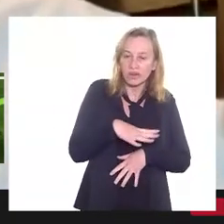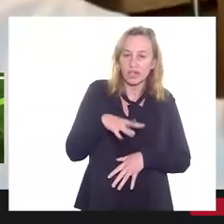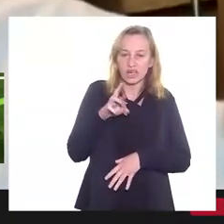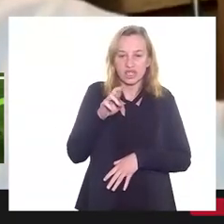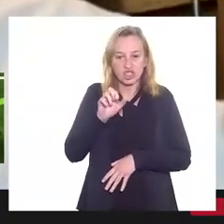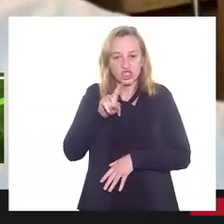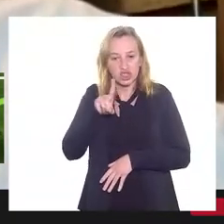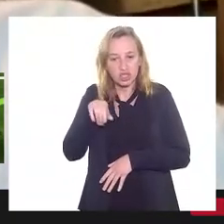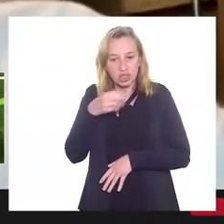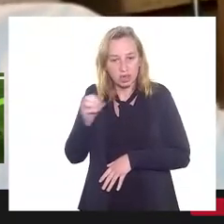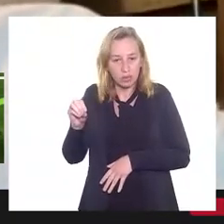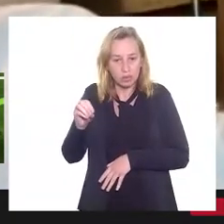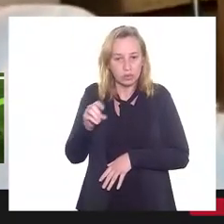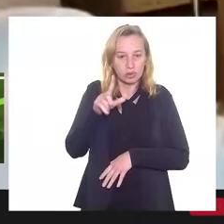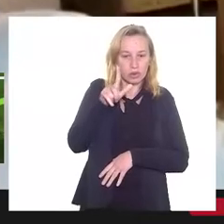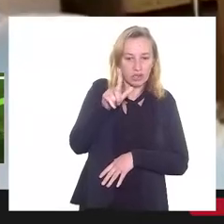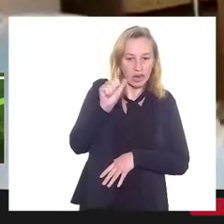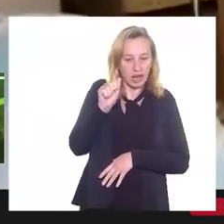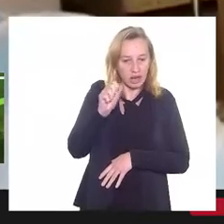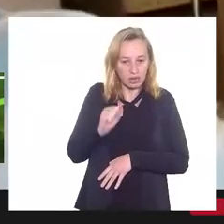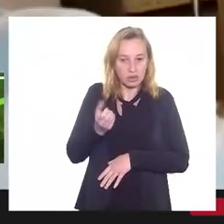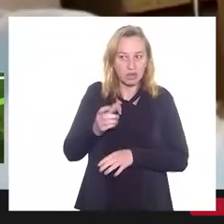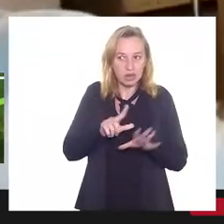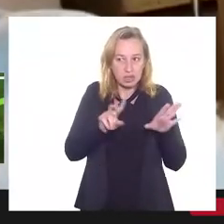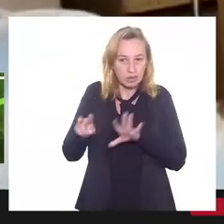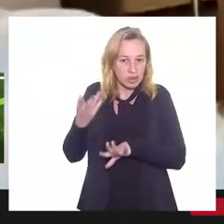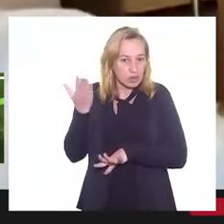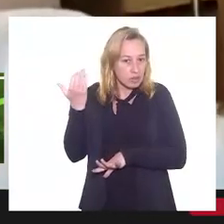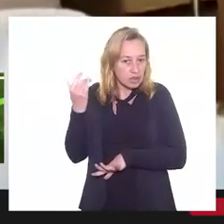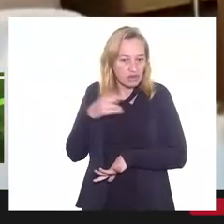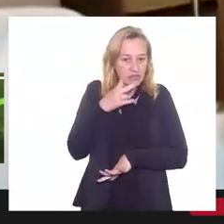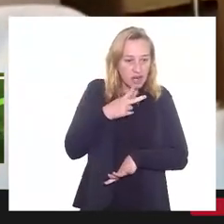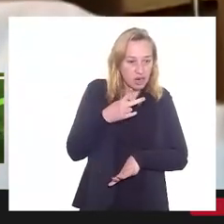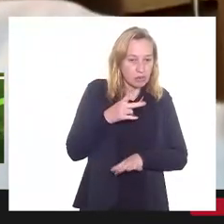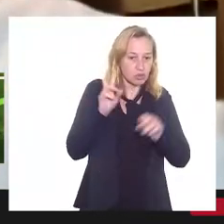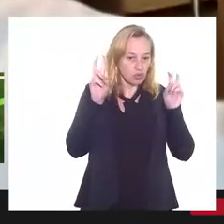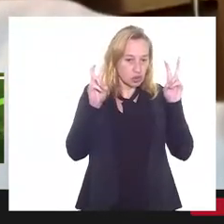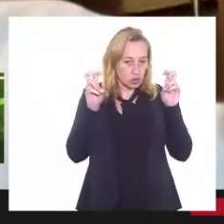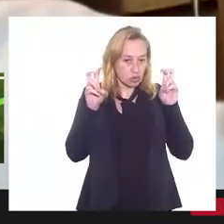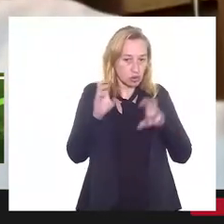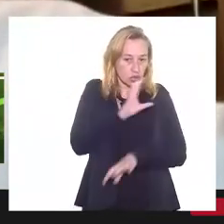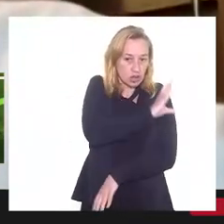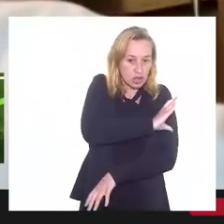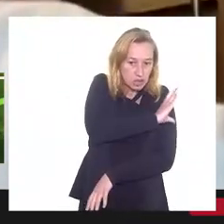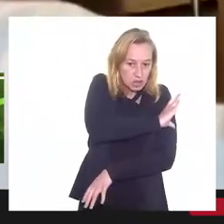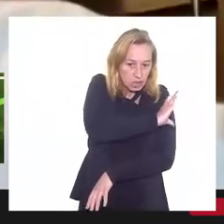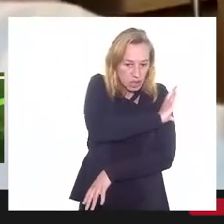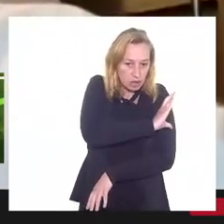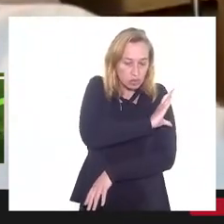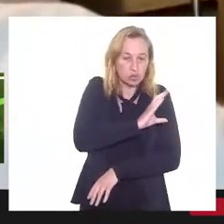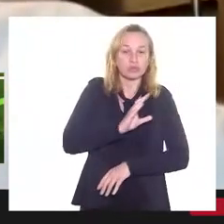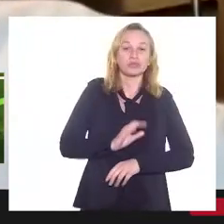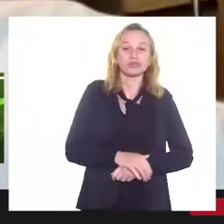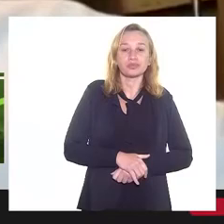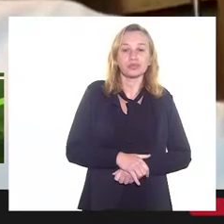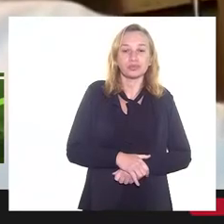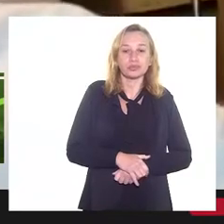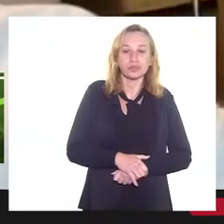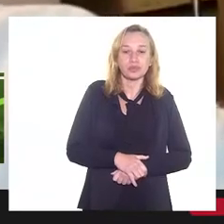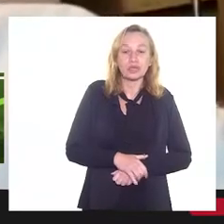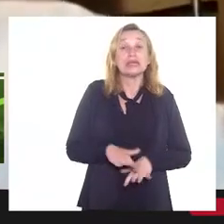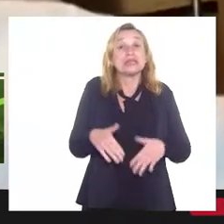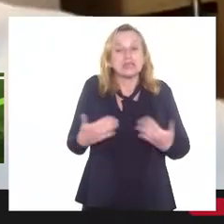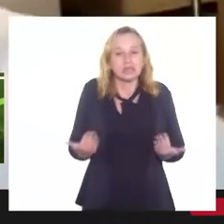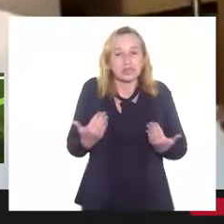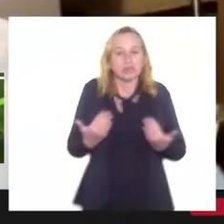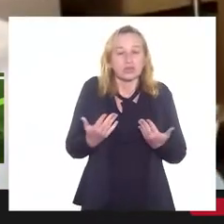Lagos e na semana passada nós falamos sobre a situação encano do Norte Fluminense tá então